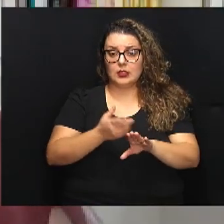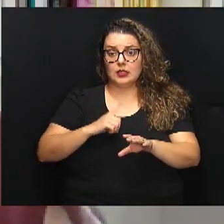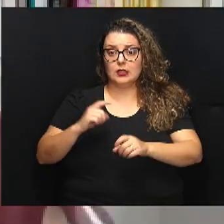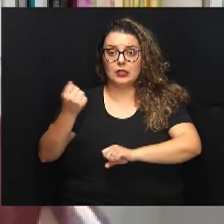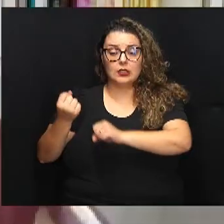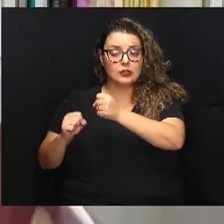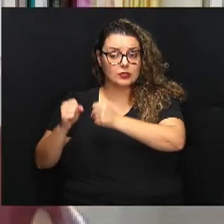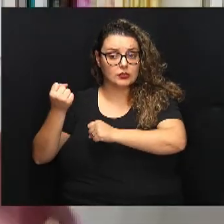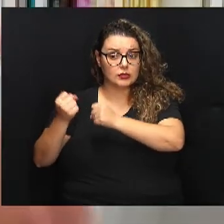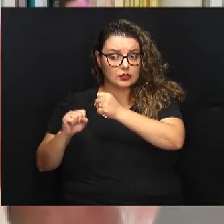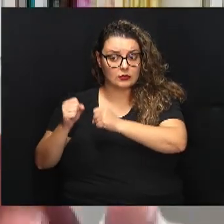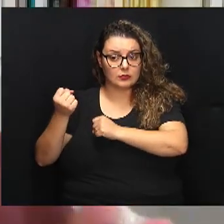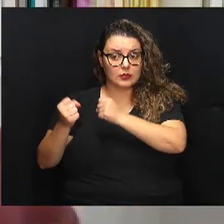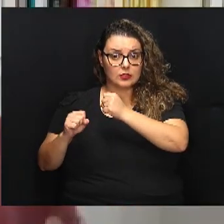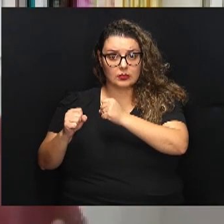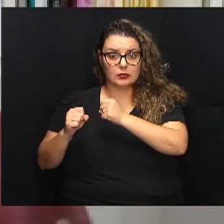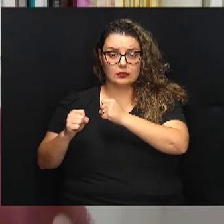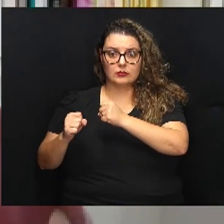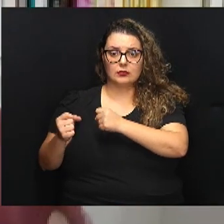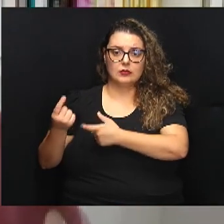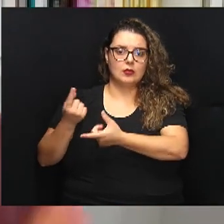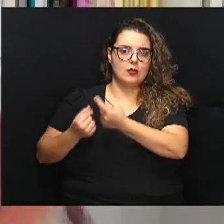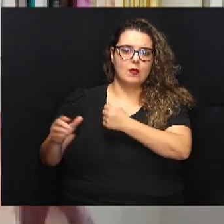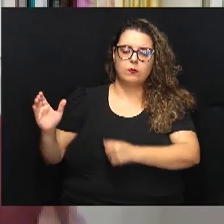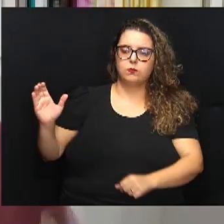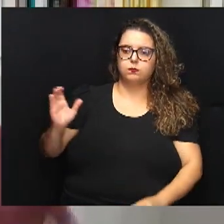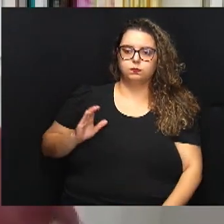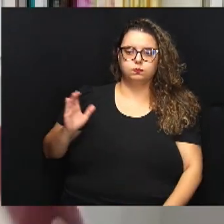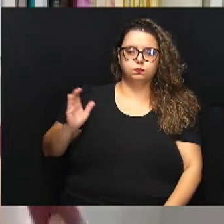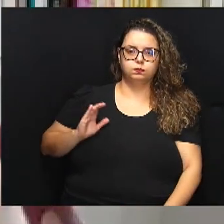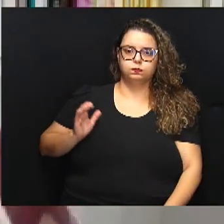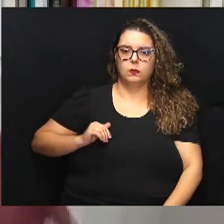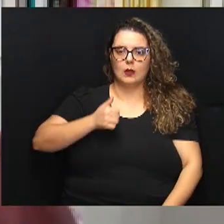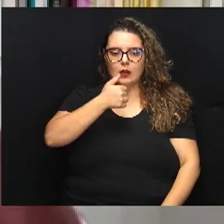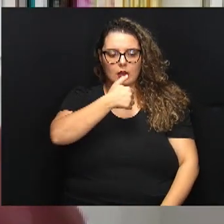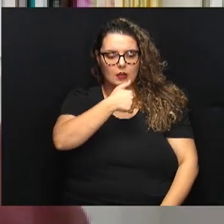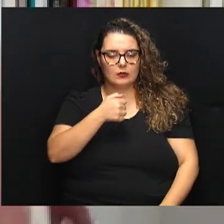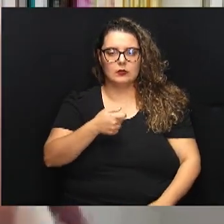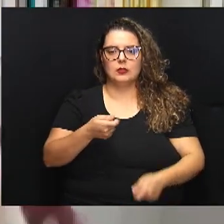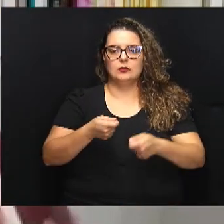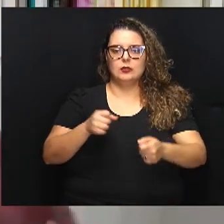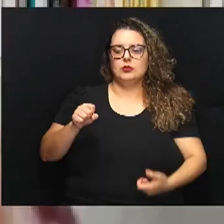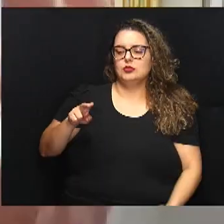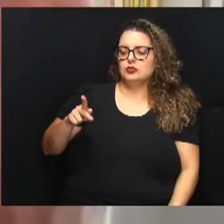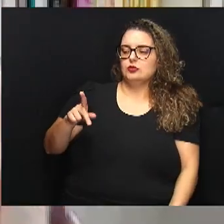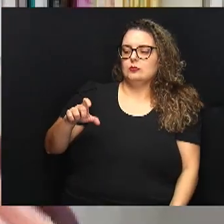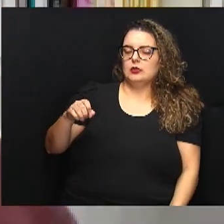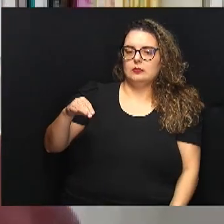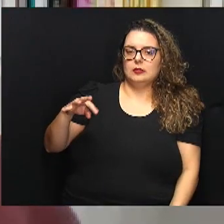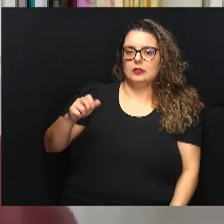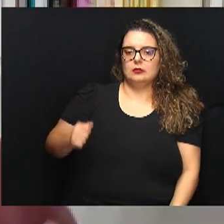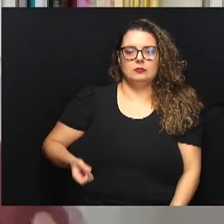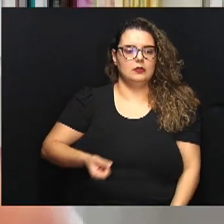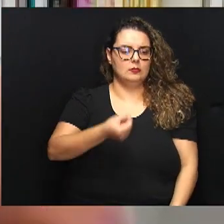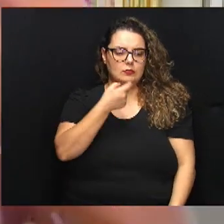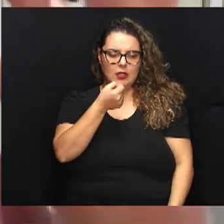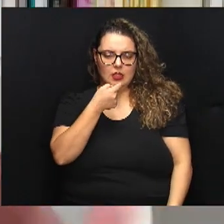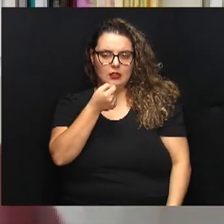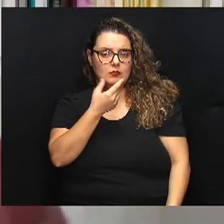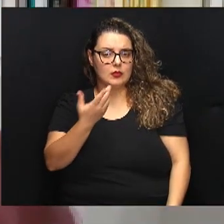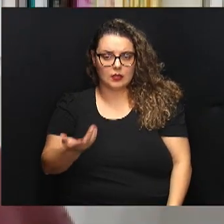indústria muito lucrativa de dieta, de suplementação, de cirurgia, de remédio, de